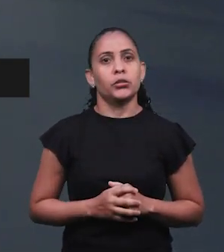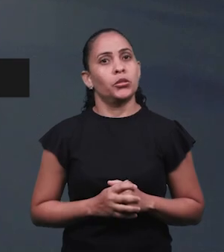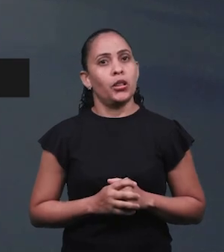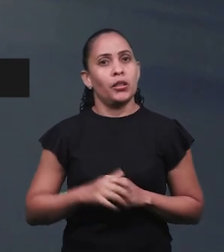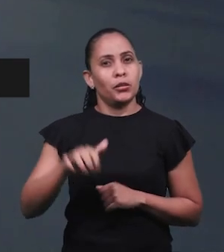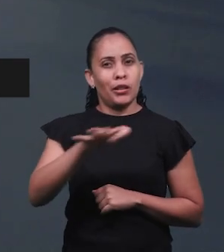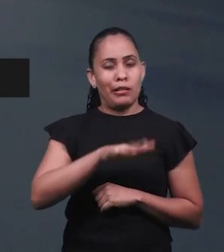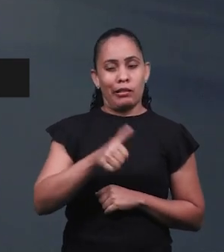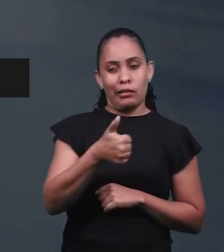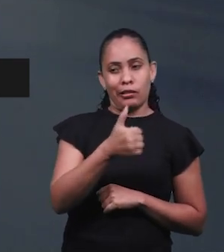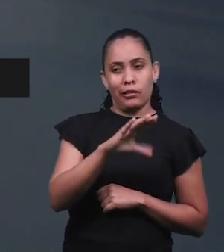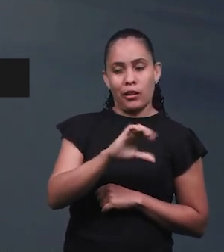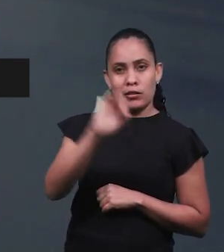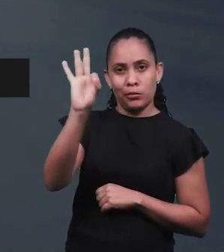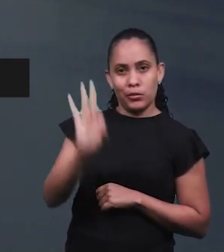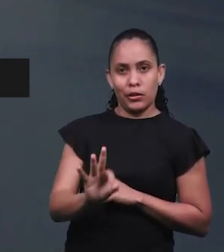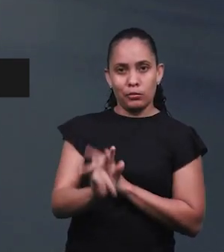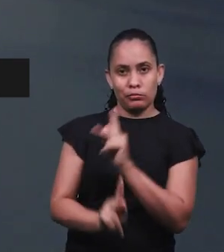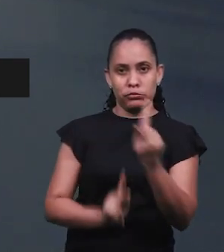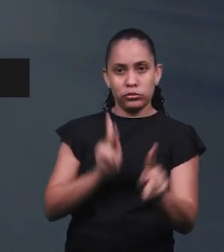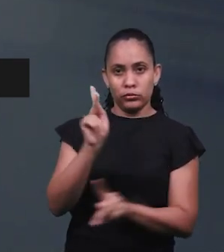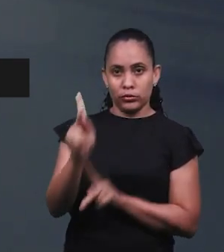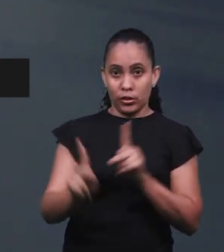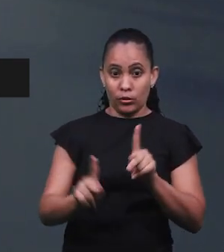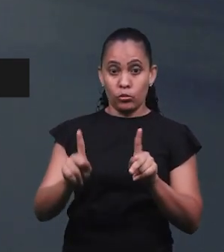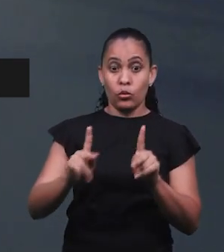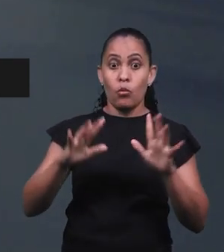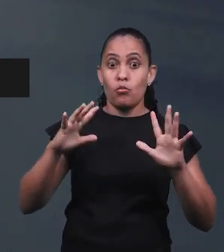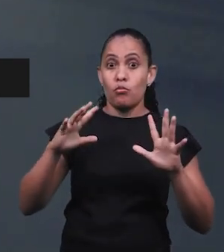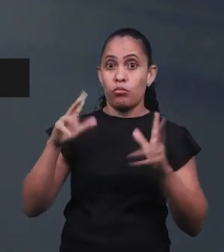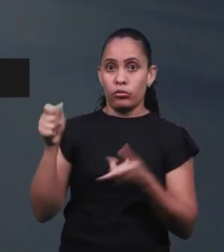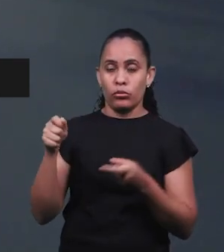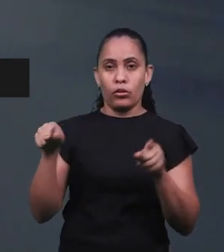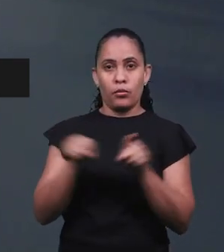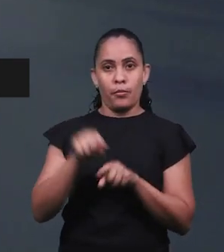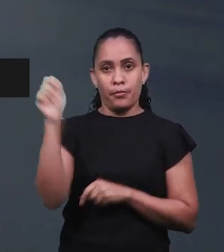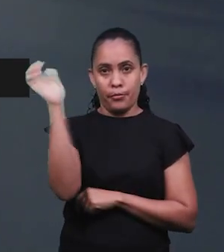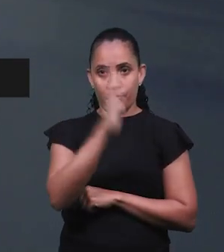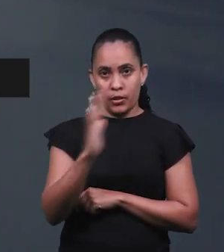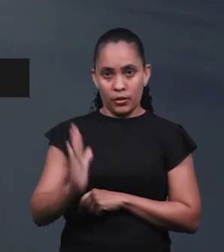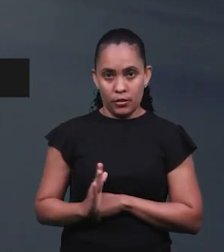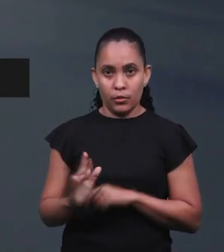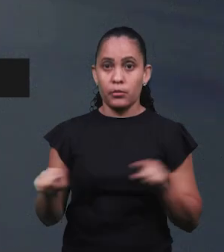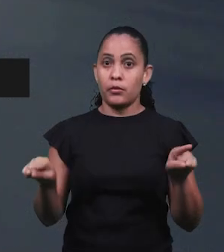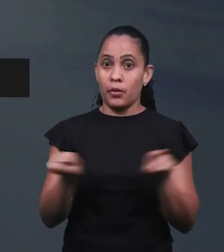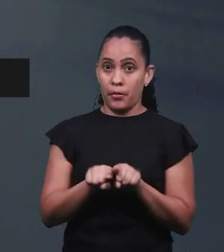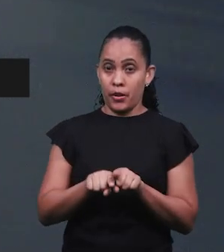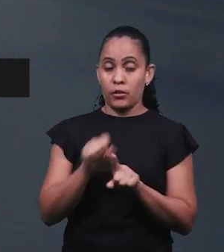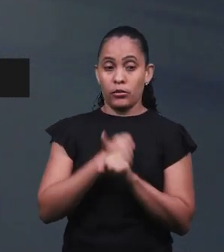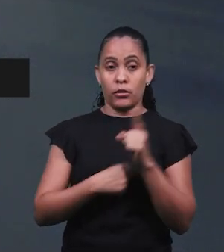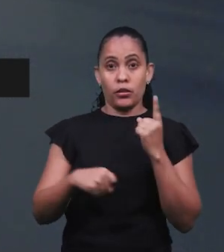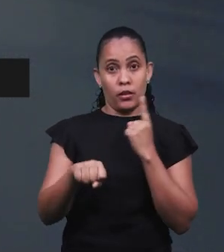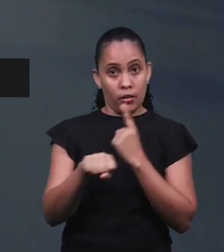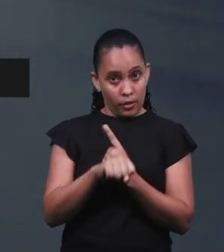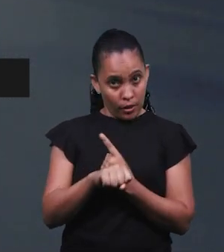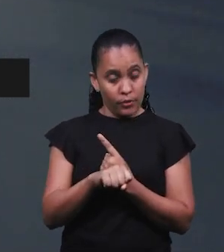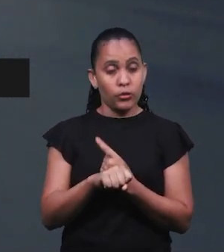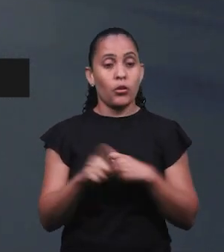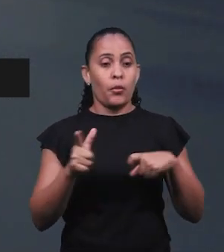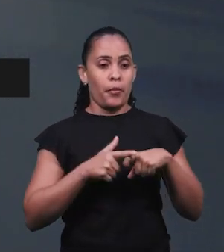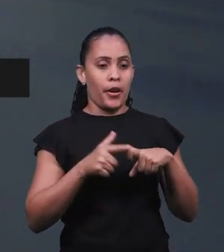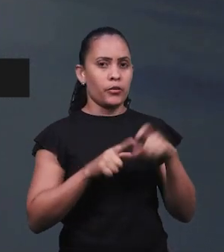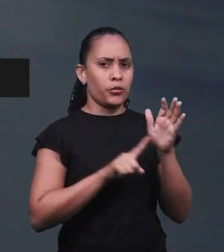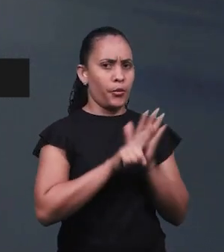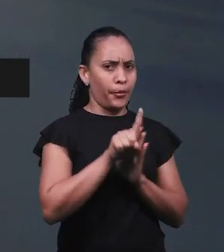de 10% da população mundial. E no Brasil, no último censo da Sociedade Brasileira de Nefrologia,